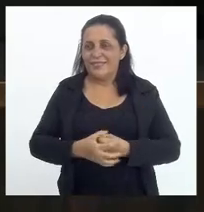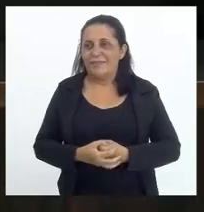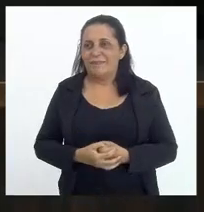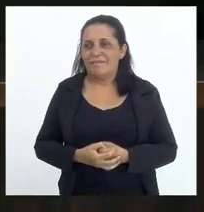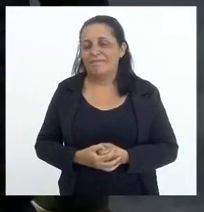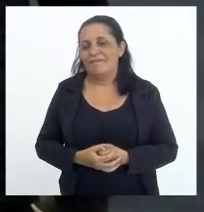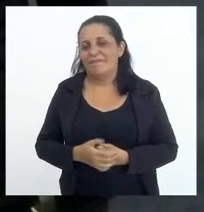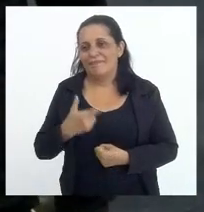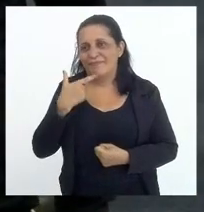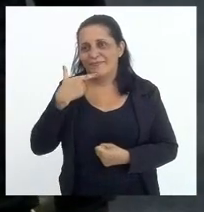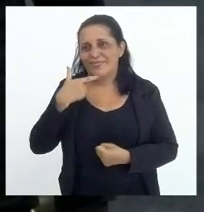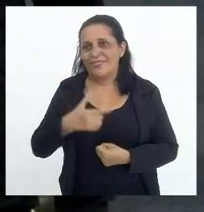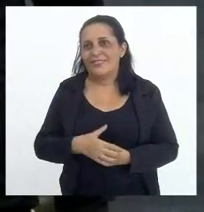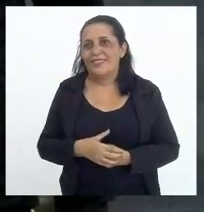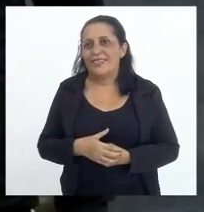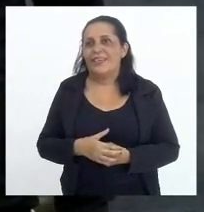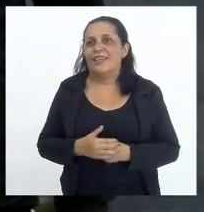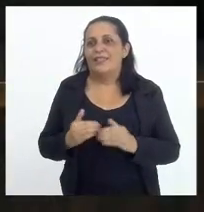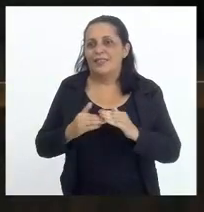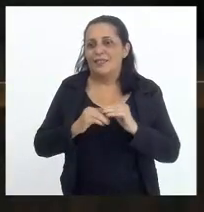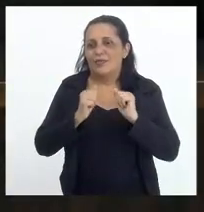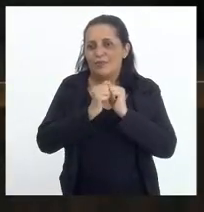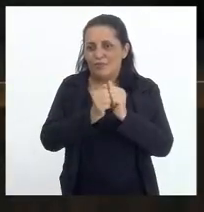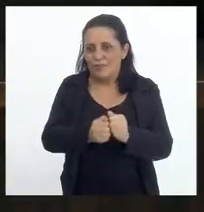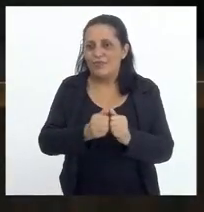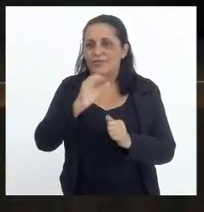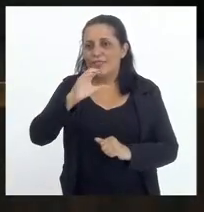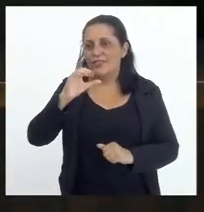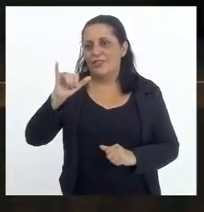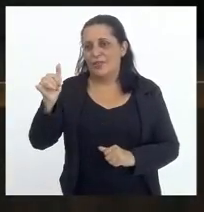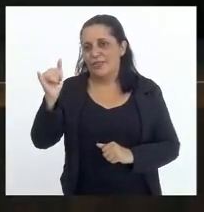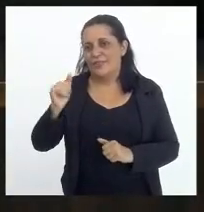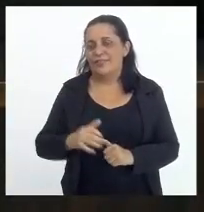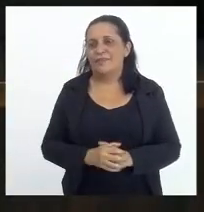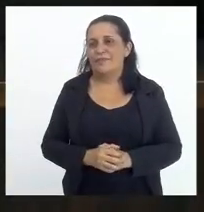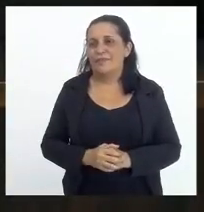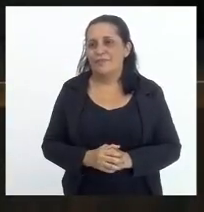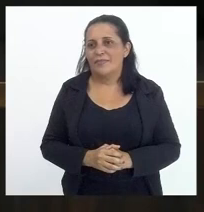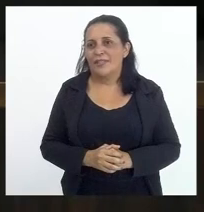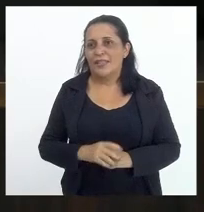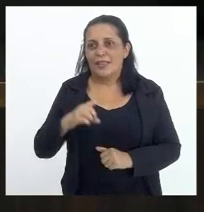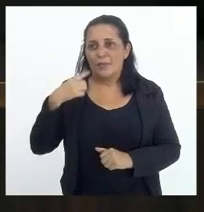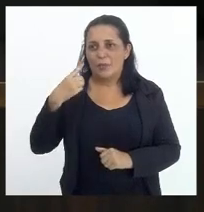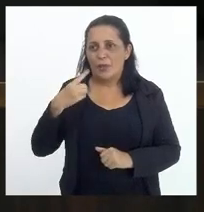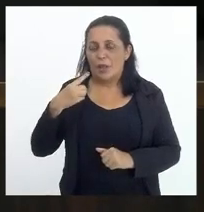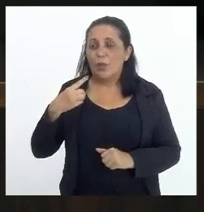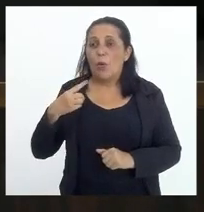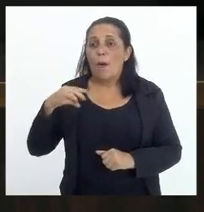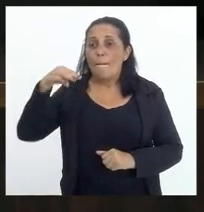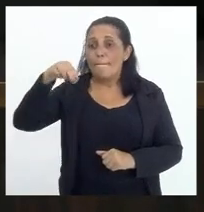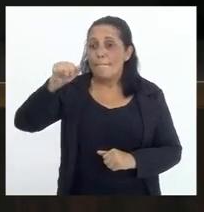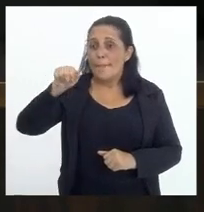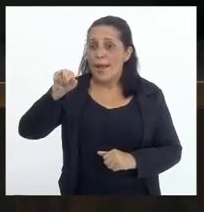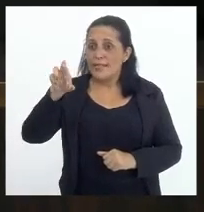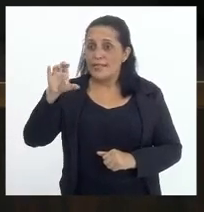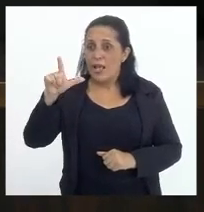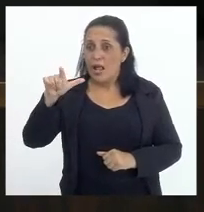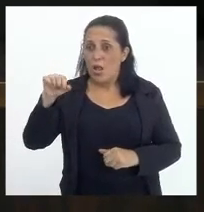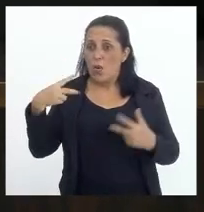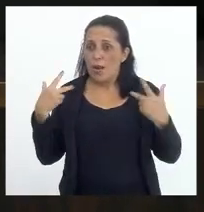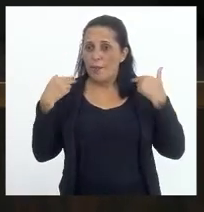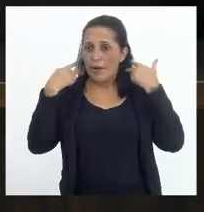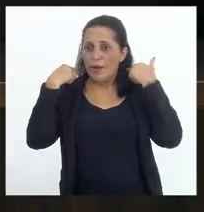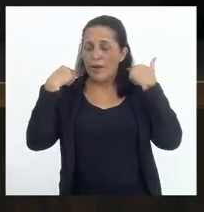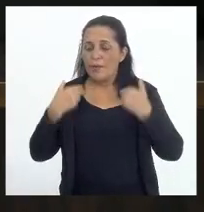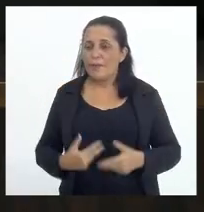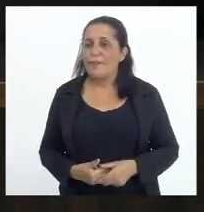mais. Acompanha a CCJ, presidente. Pela Comissão da Pessoa com Deficiência, deputado Marcelo Cabeleireiro. Deputado Marcelo